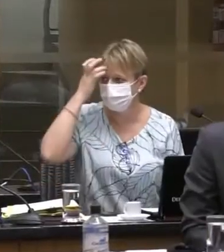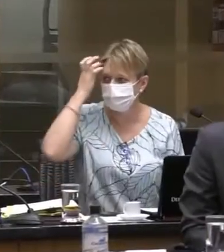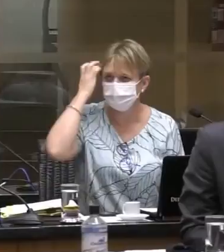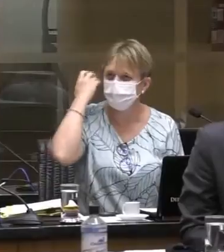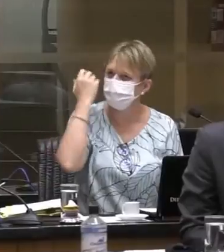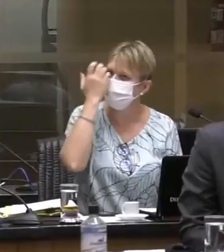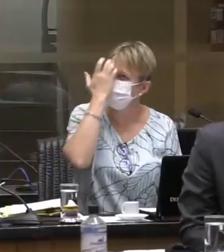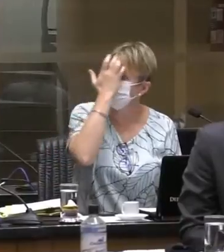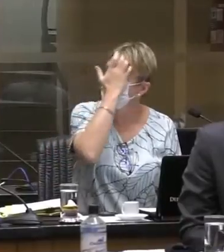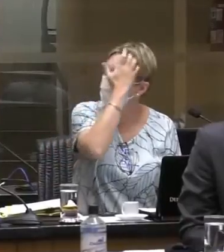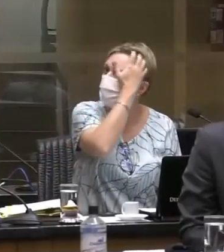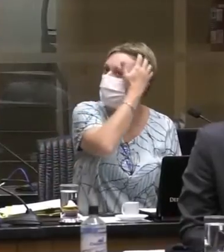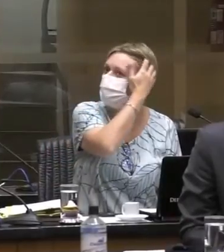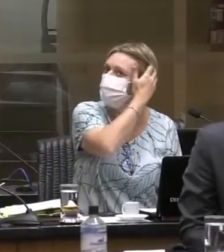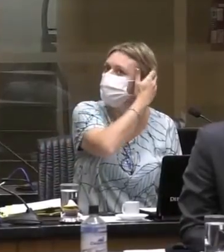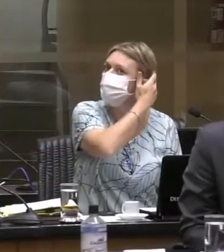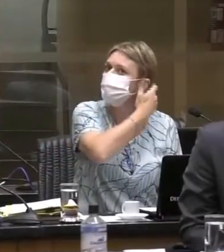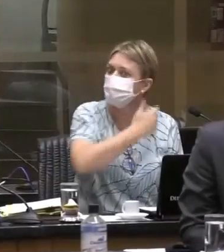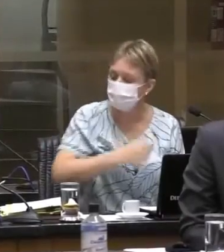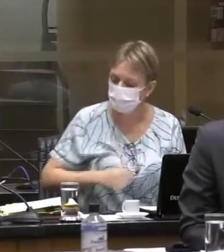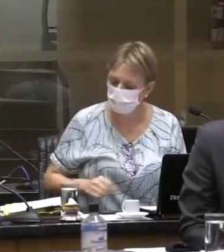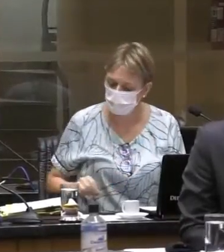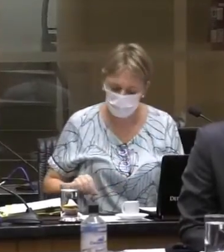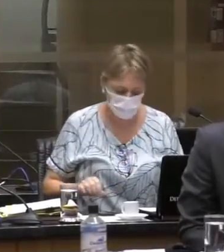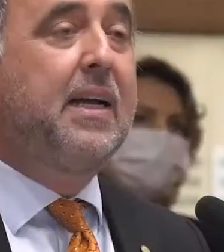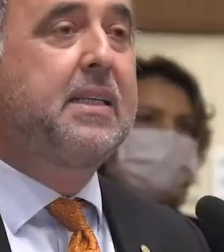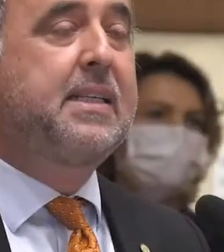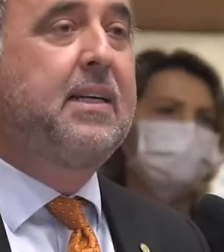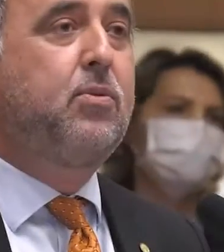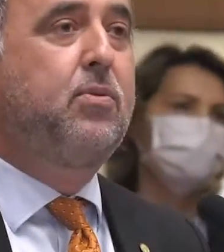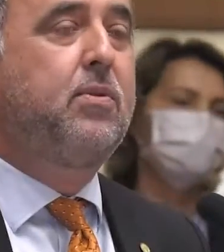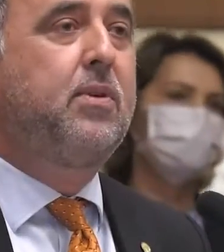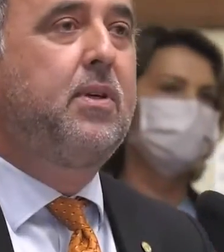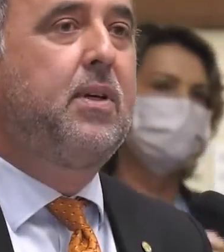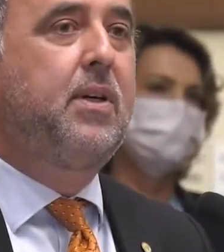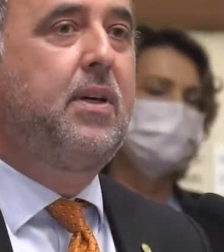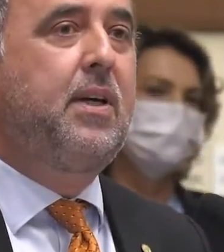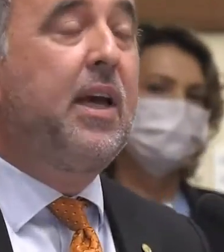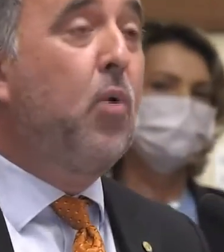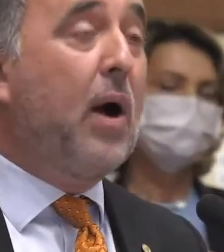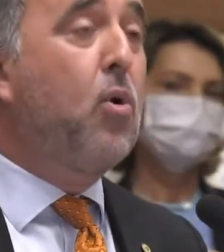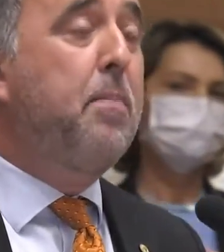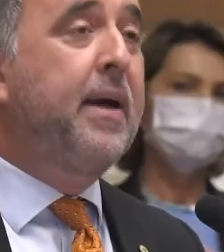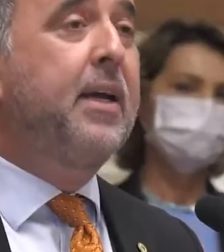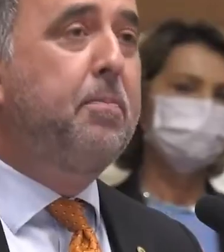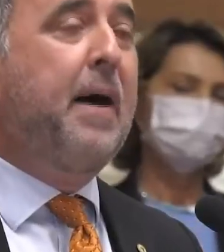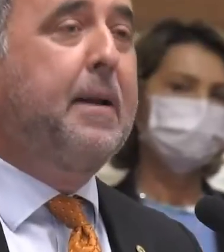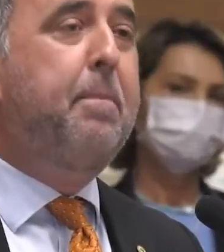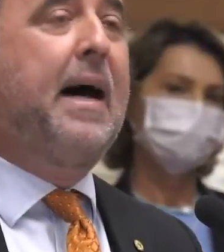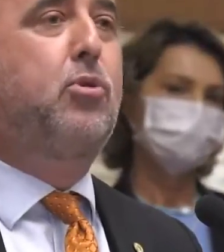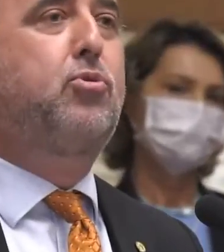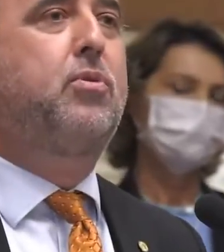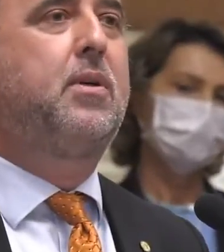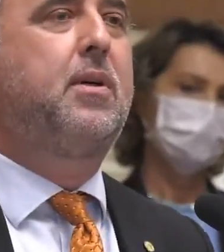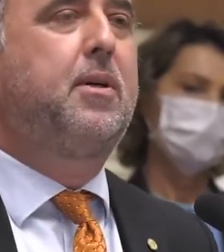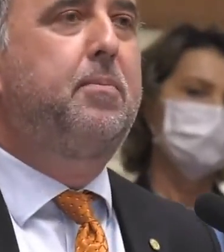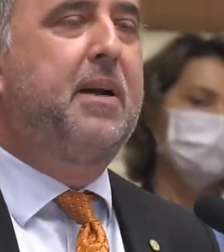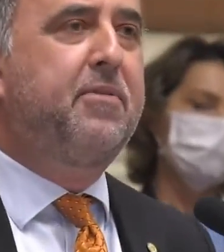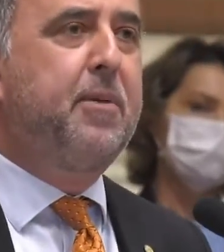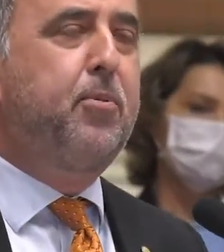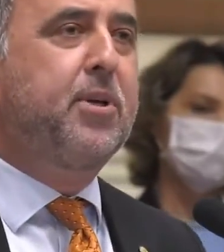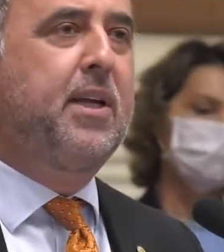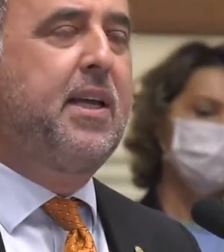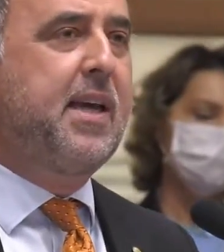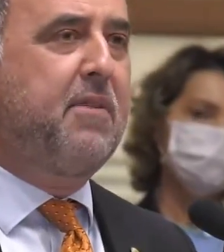pedido do autor da matéria acabaram voltando atrás. O deputado Kennedy Nunes, relator do projeto de ensino